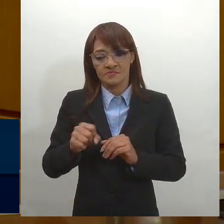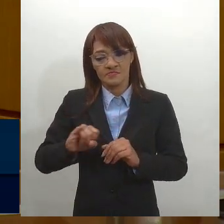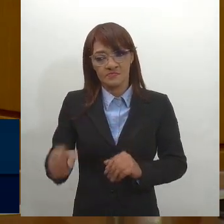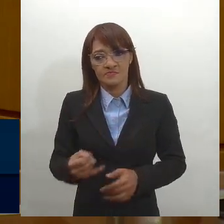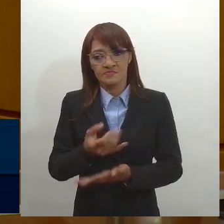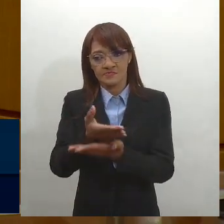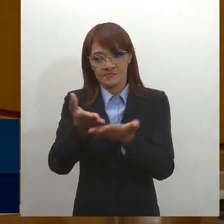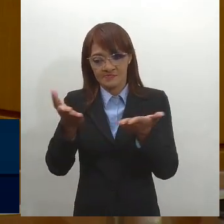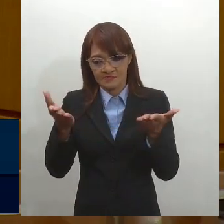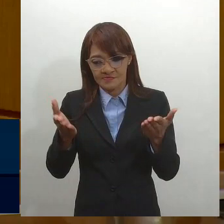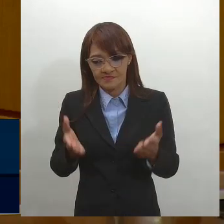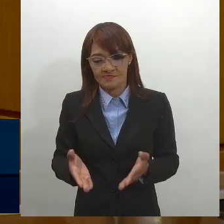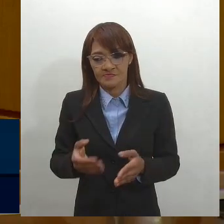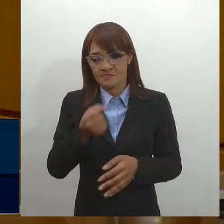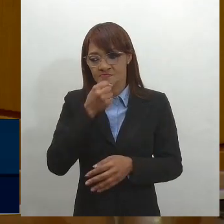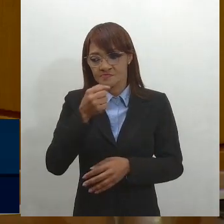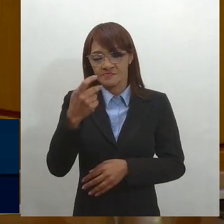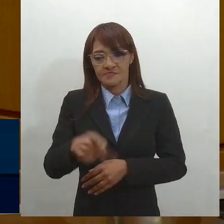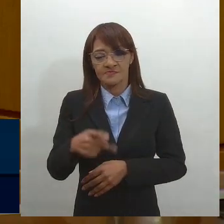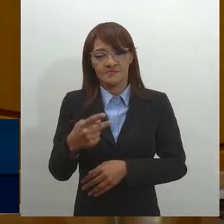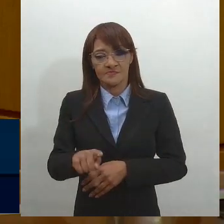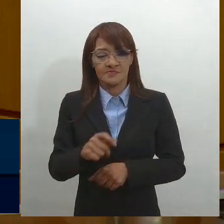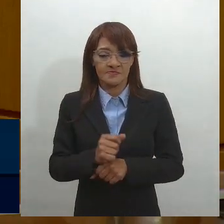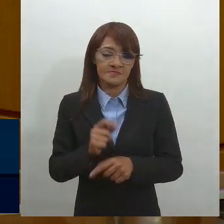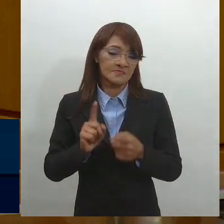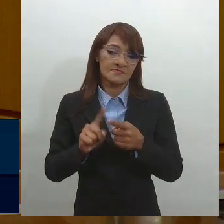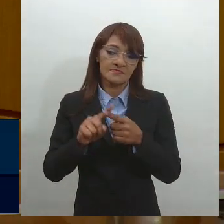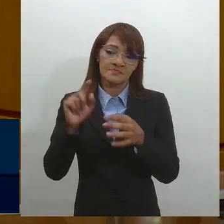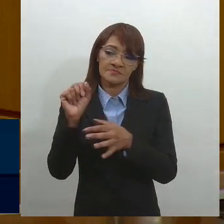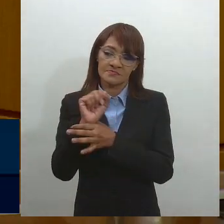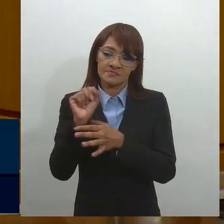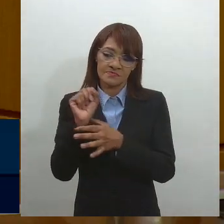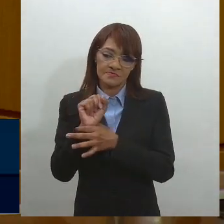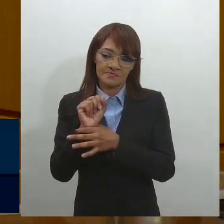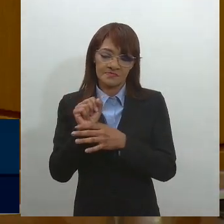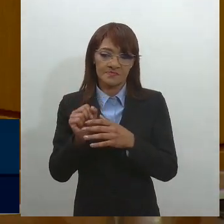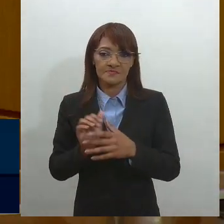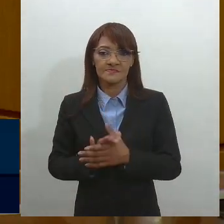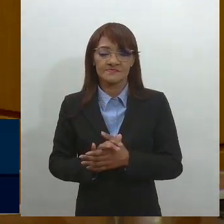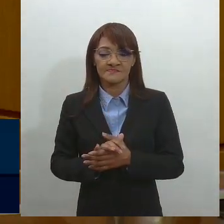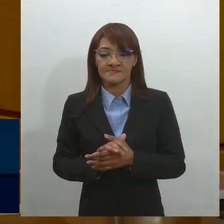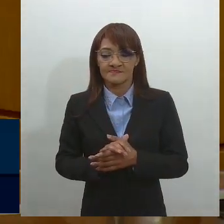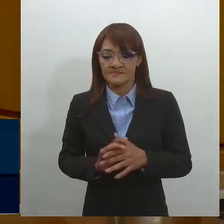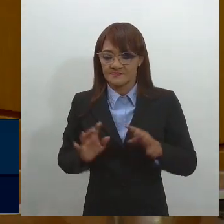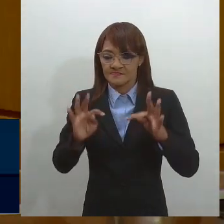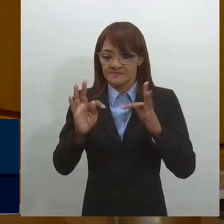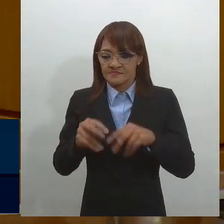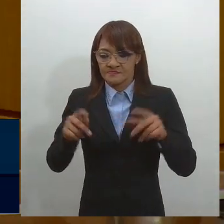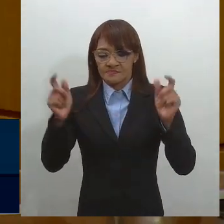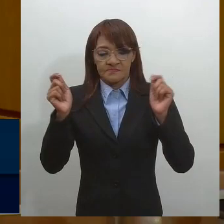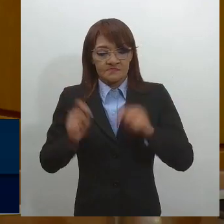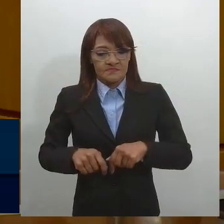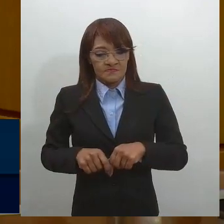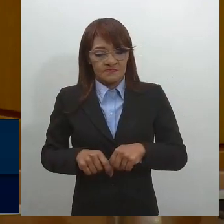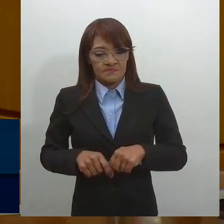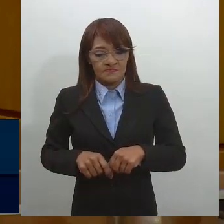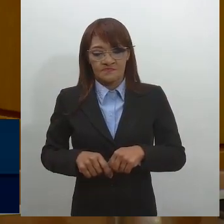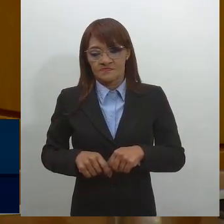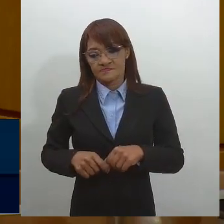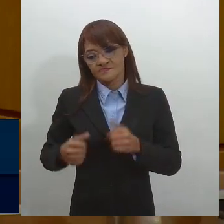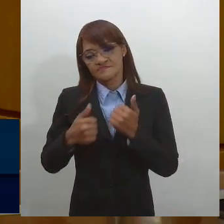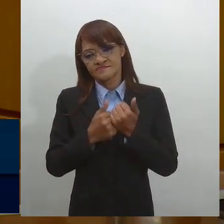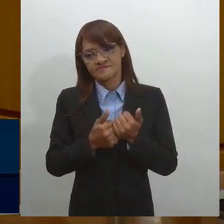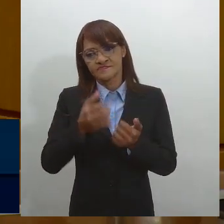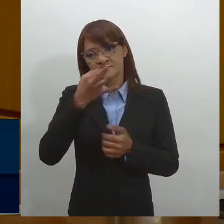casa, das assessorias, né, de outros parlamentares que possam participar, contribuir com ideias, sugestões, para